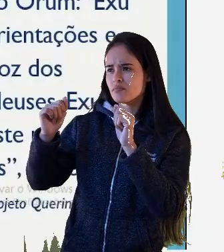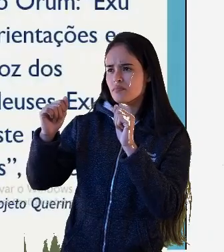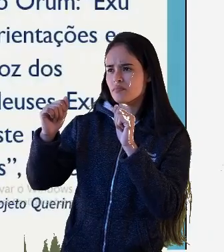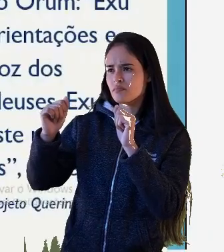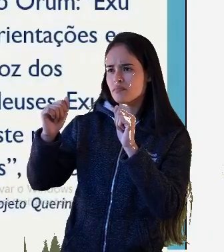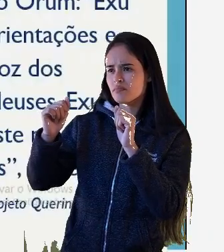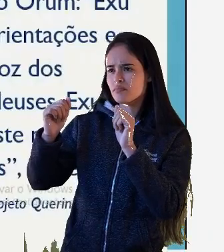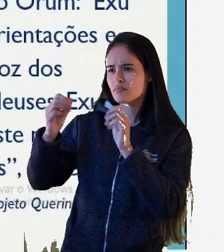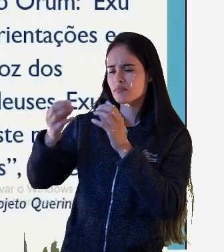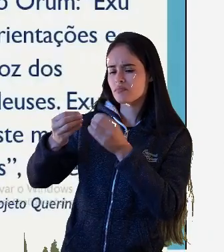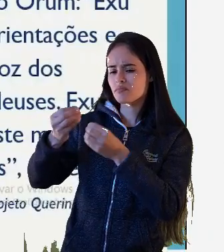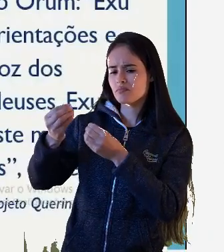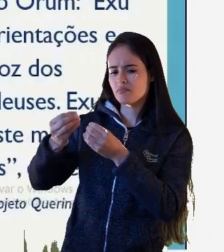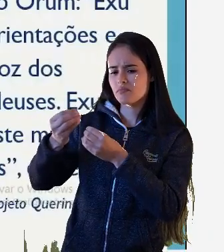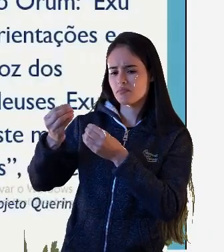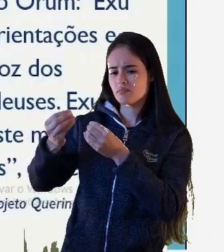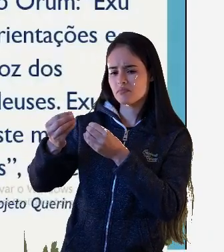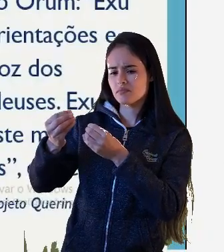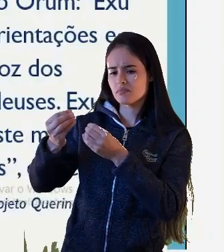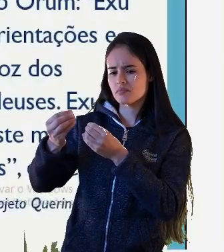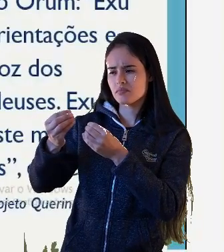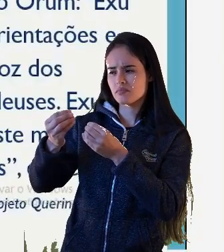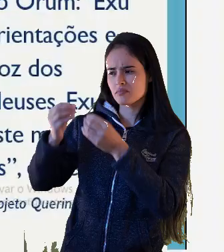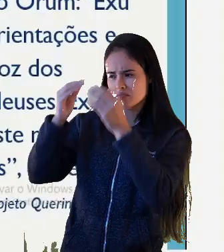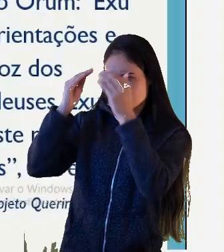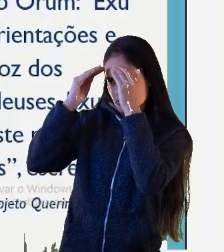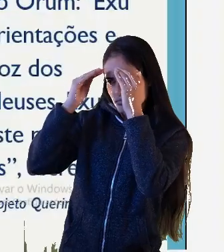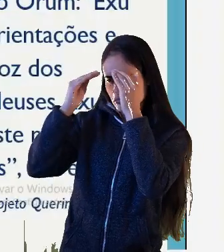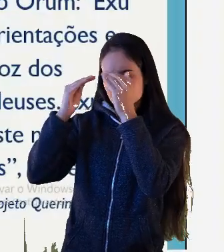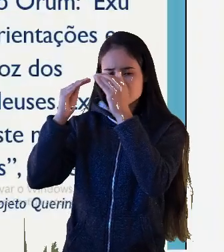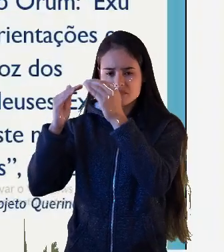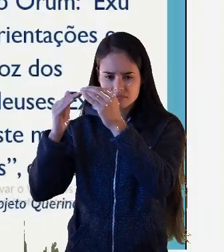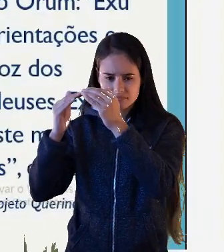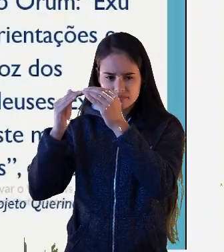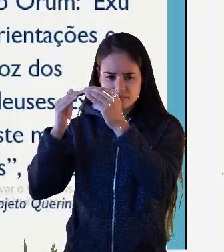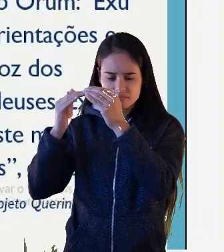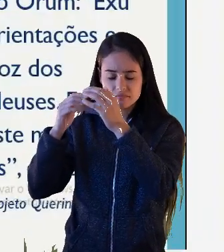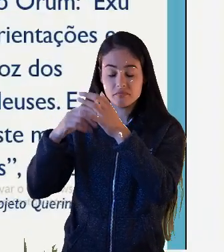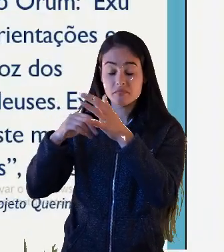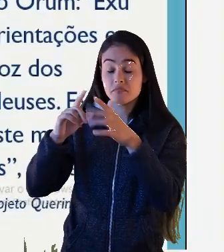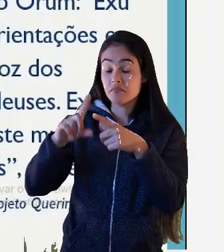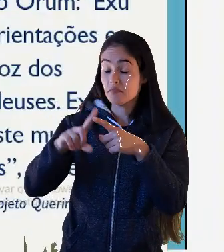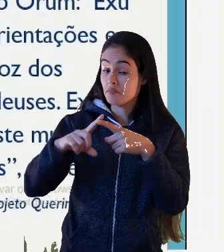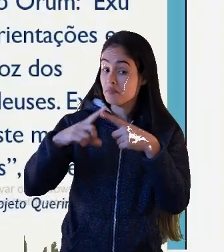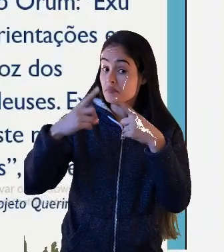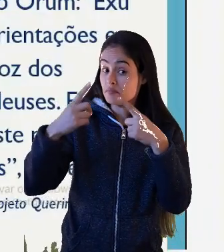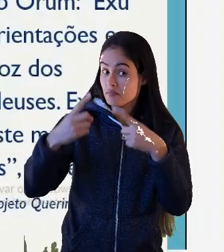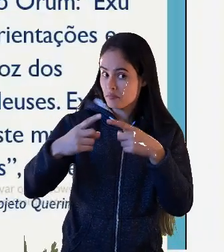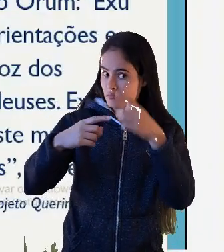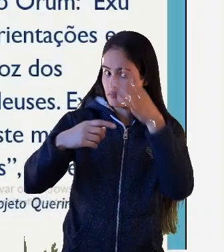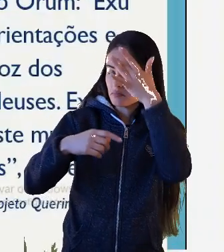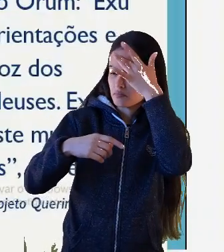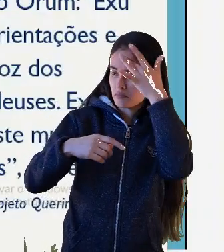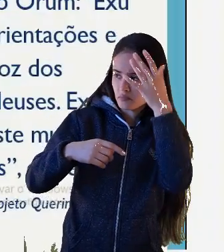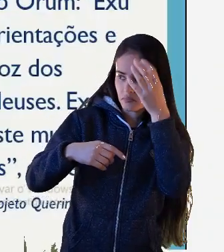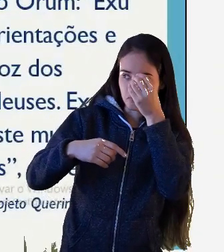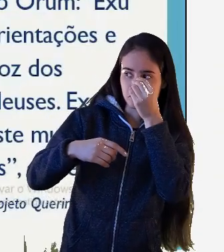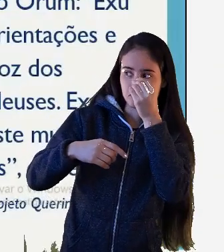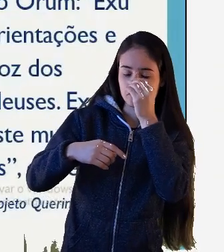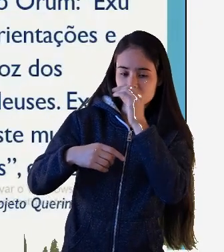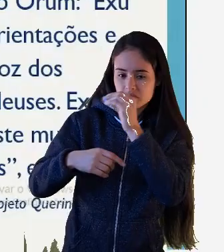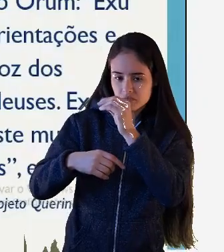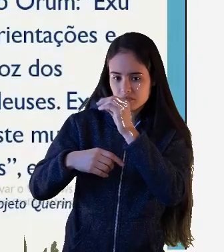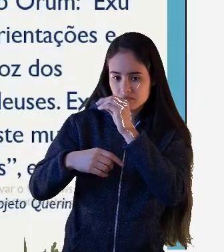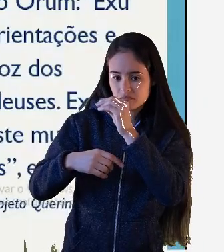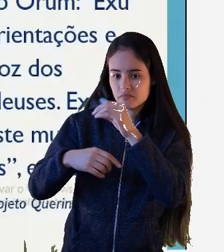vestem de vermelho, carregam esse tridente, né? E aí às vezes os representam como um diabo, né? E não tem bem e mal, né? As religiões